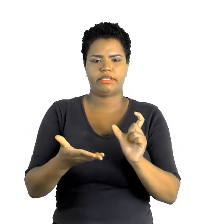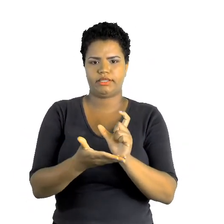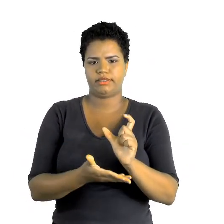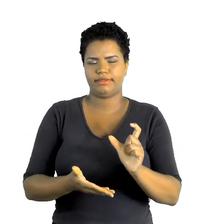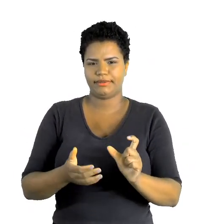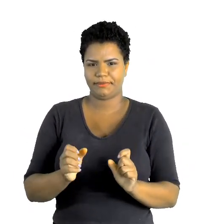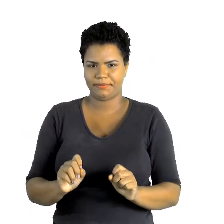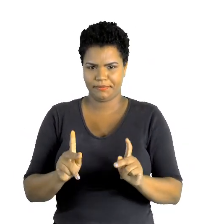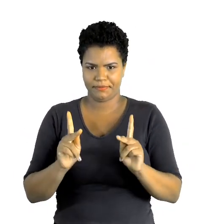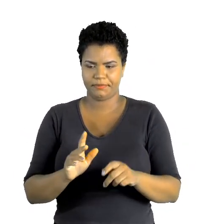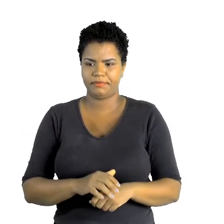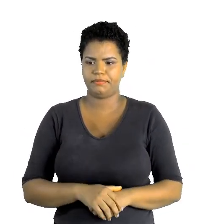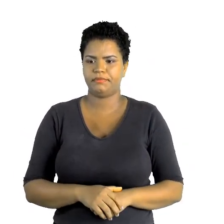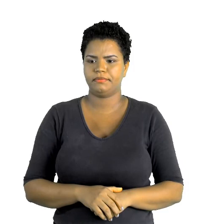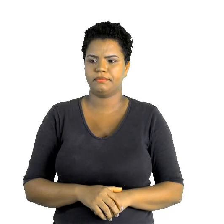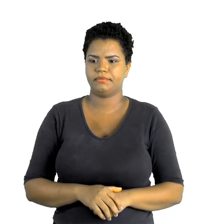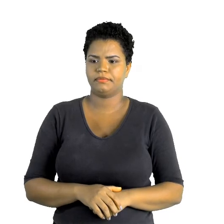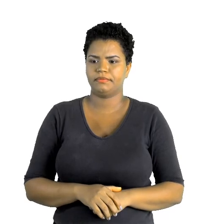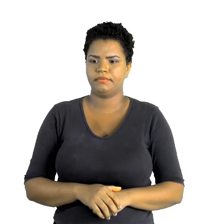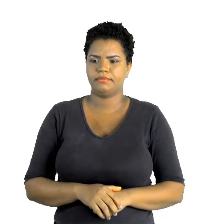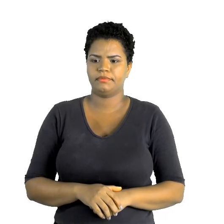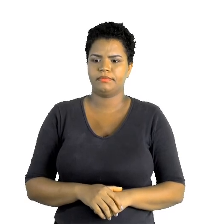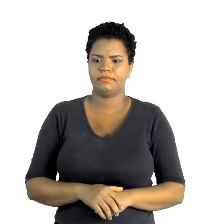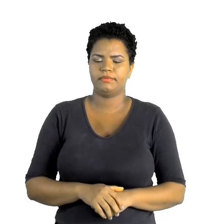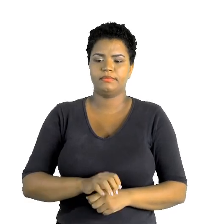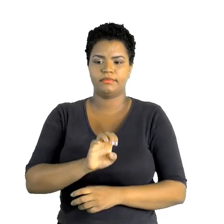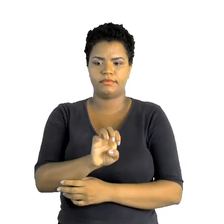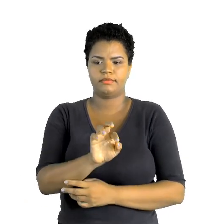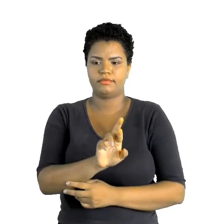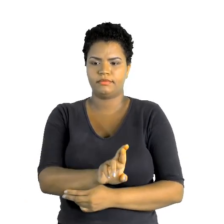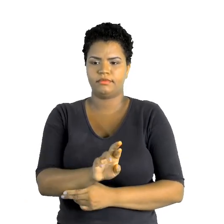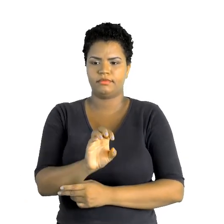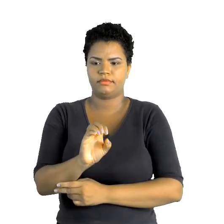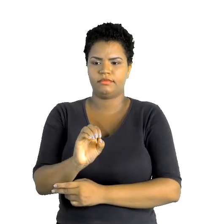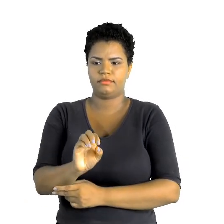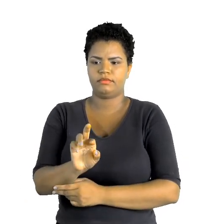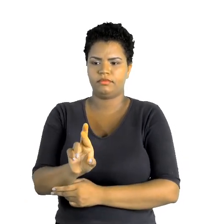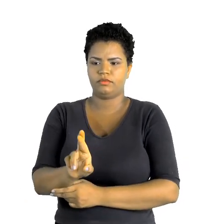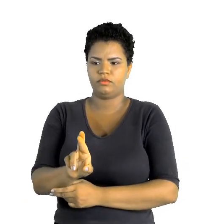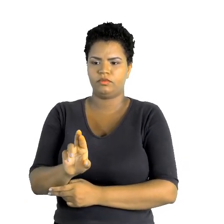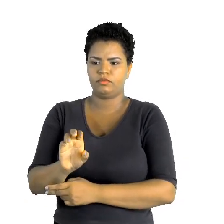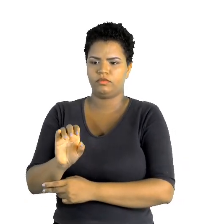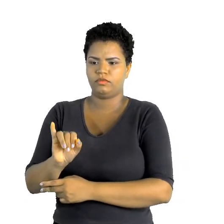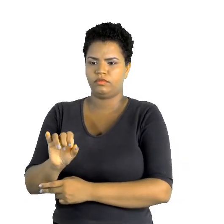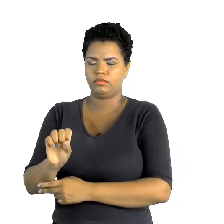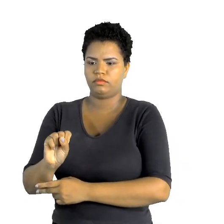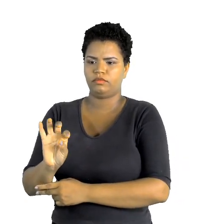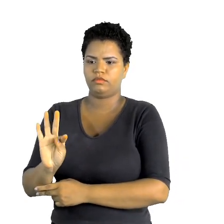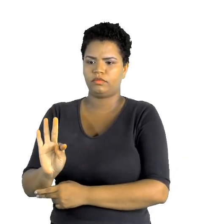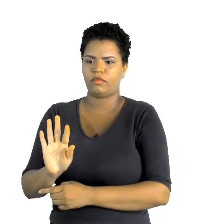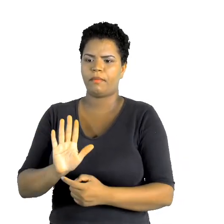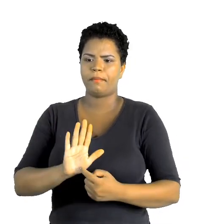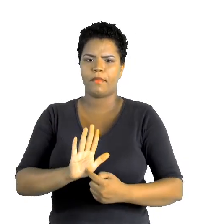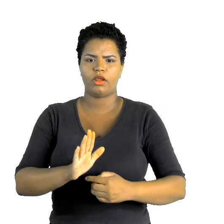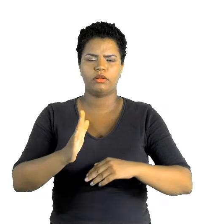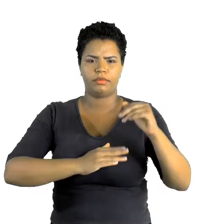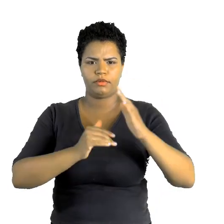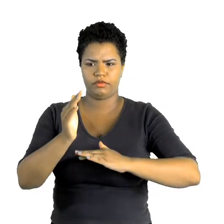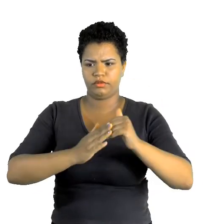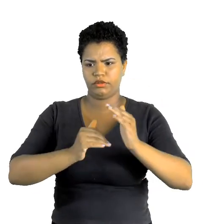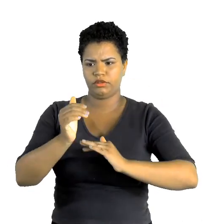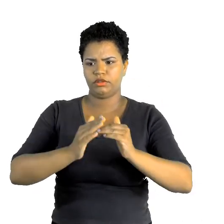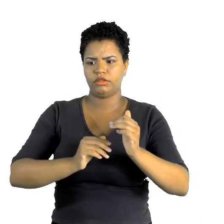guys? Air, or ou with, que indica profissões. Então, se